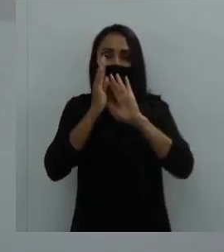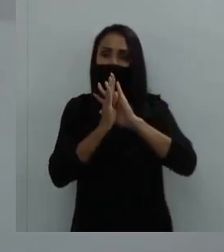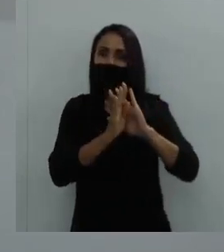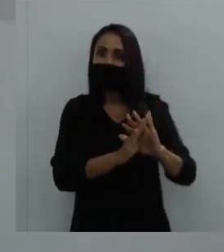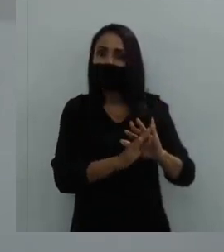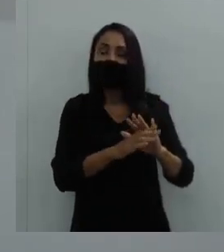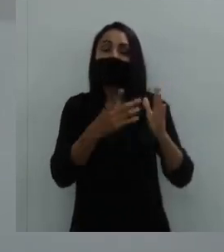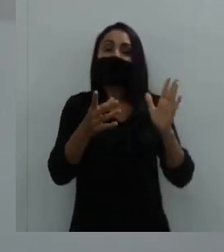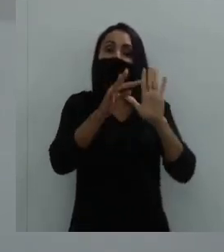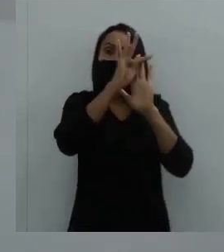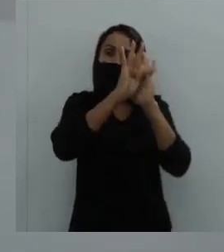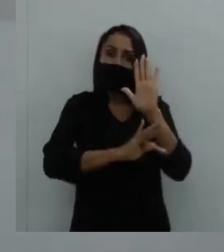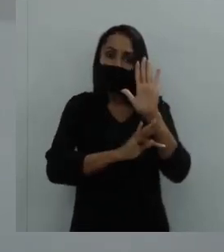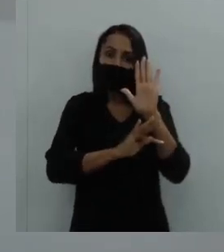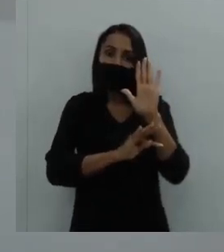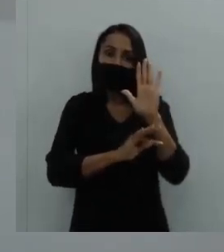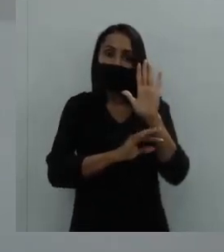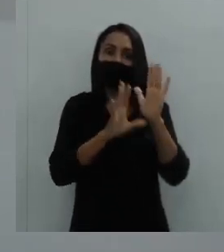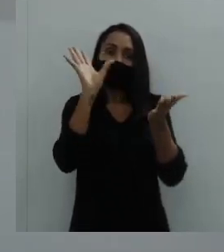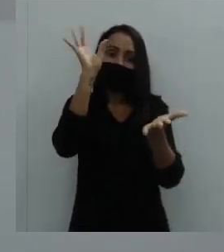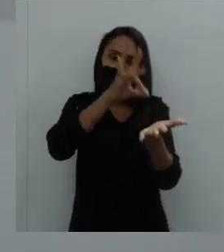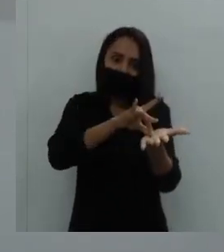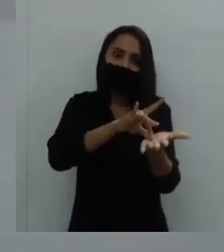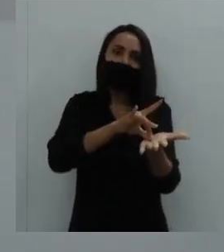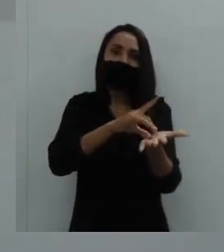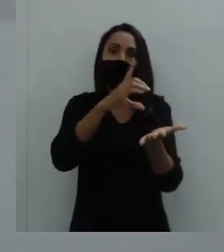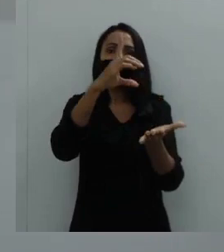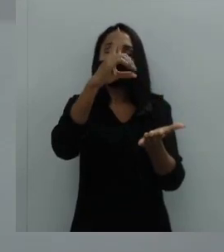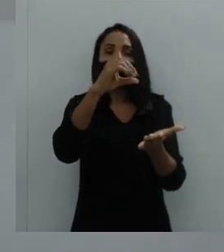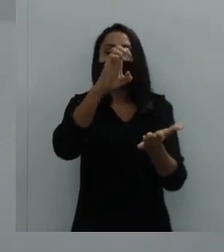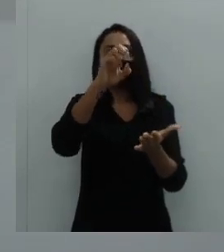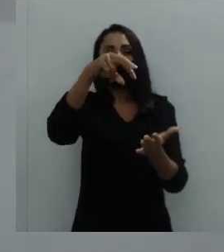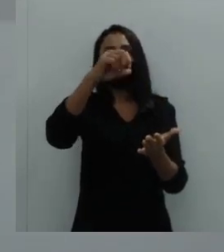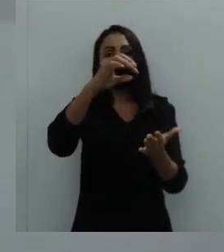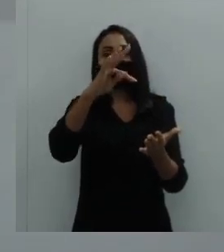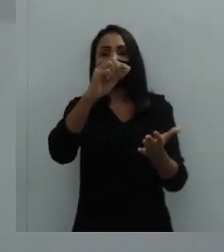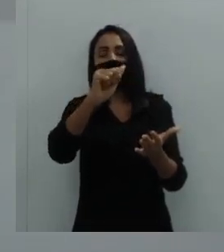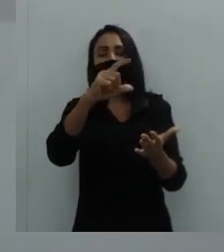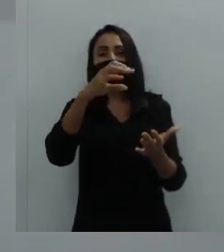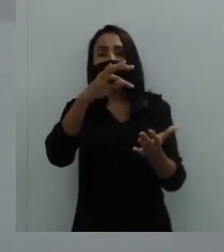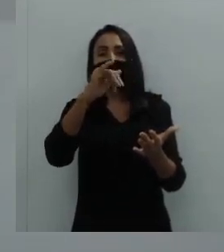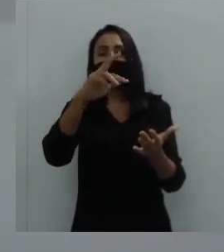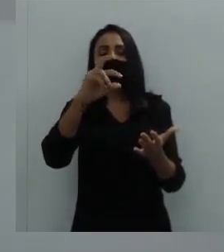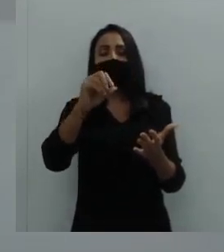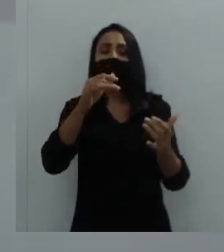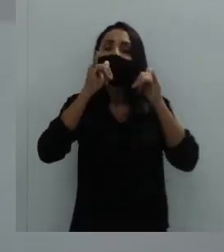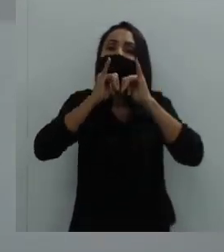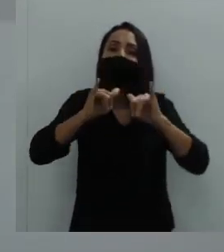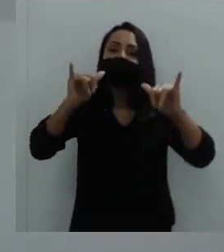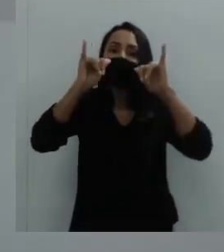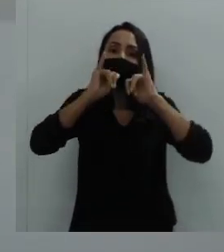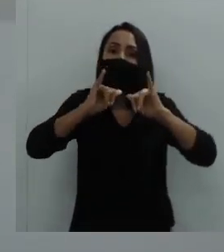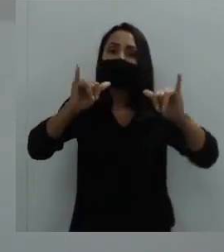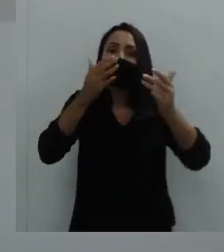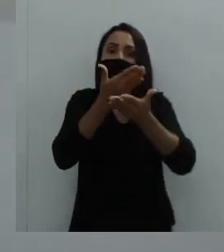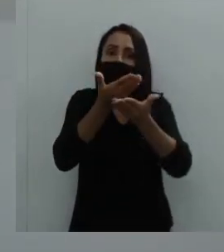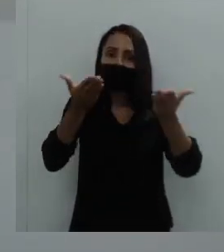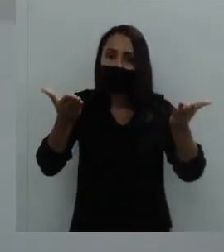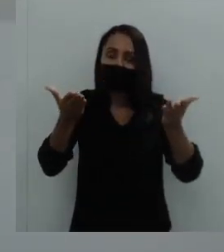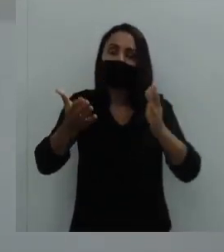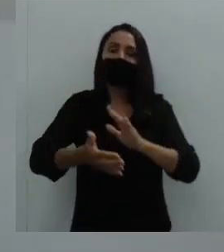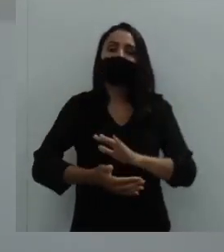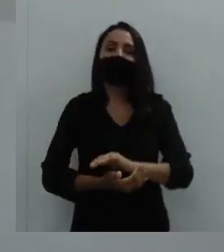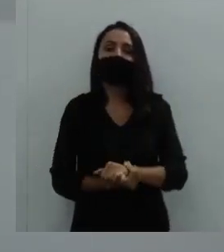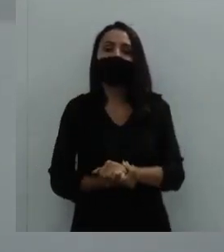o texto denotativo é o texto que tem o quê? O papel para informar, a